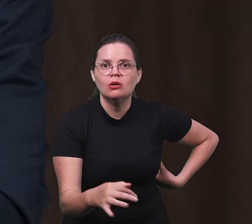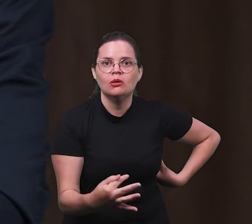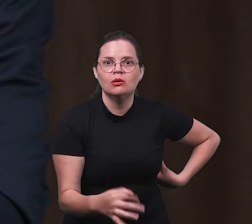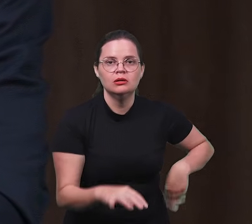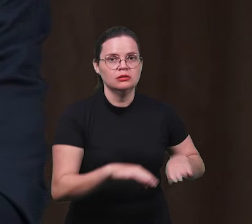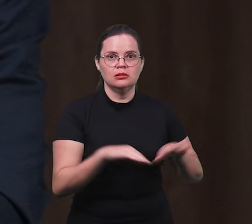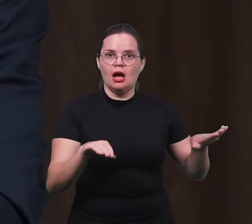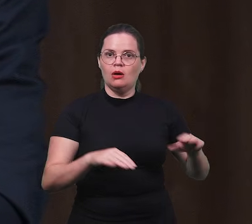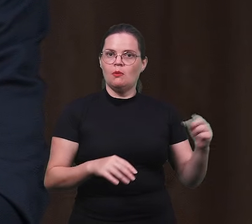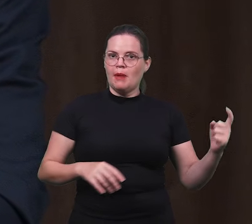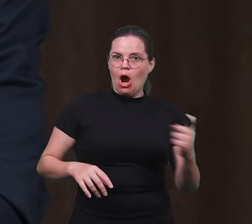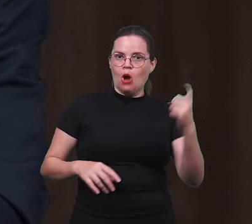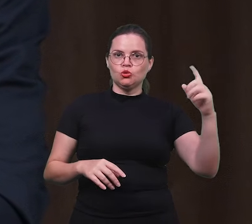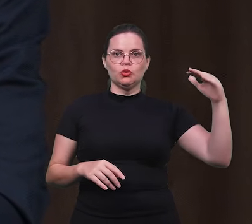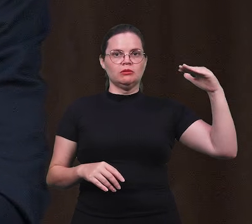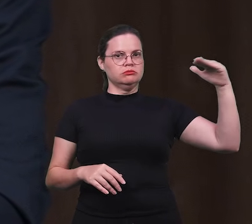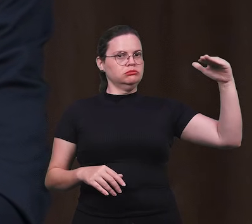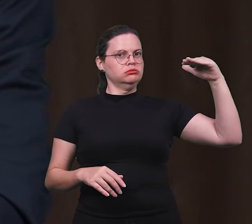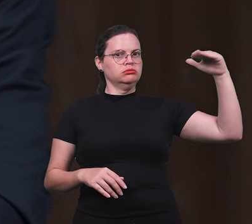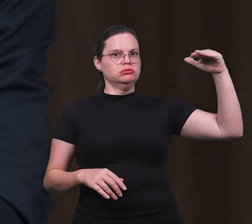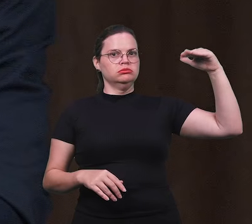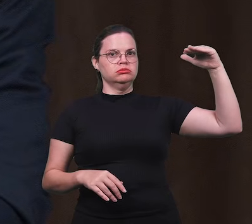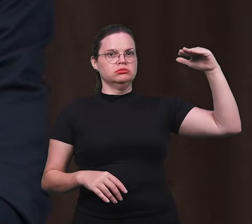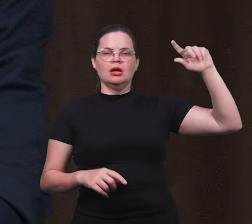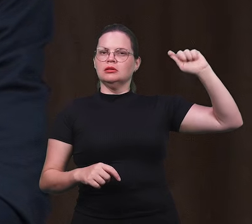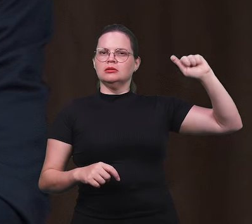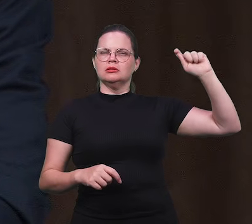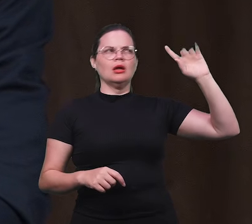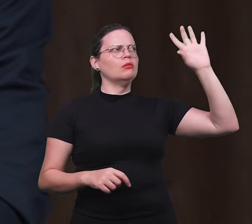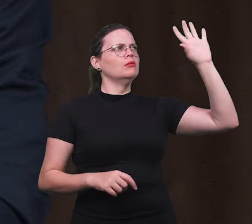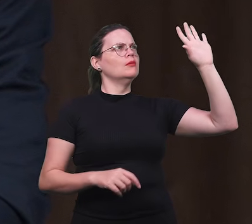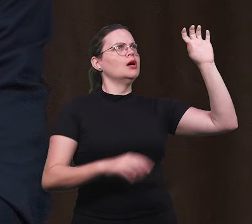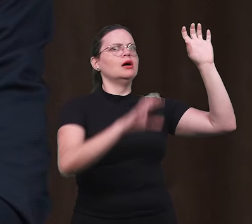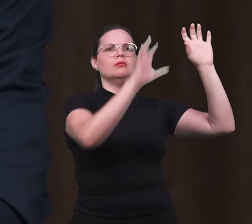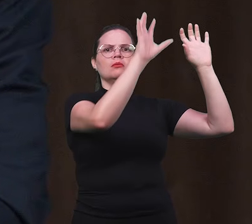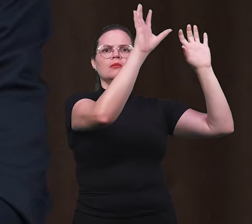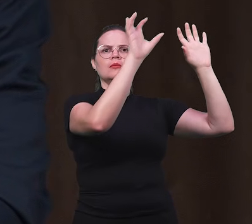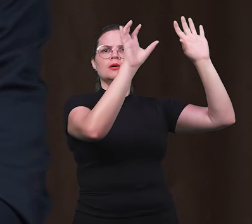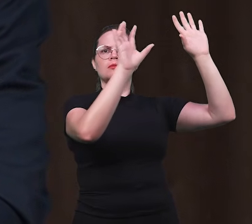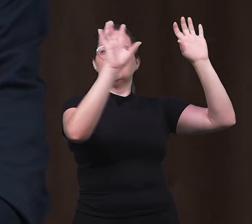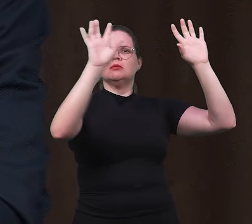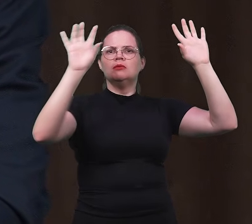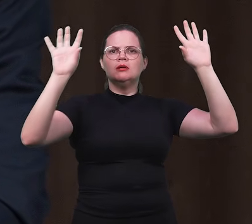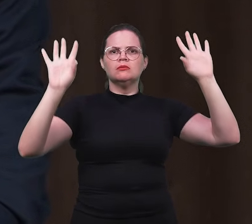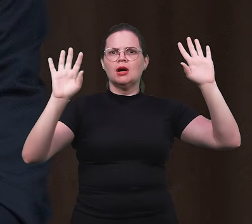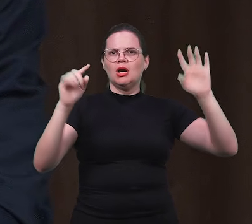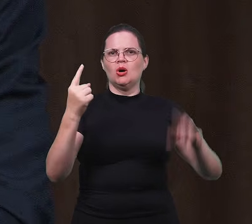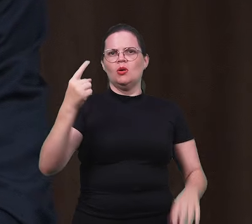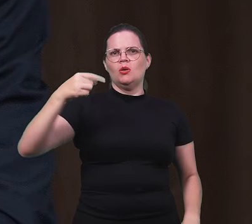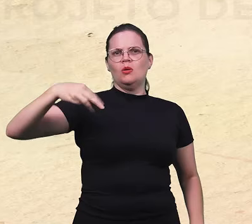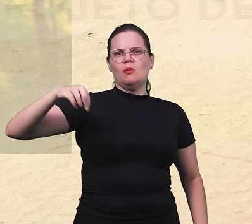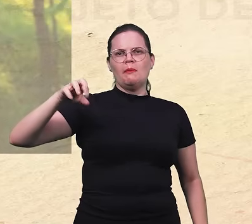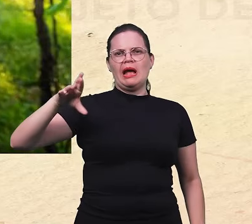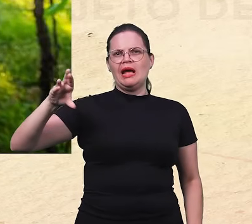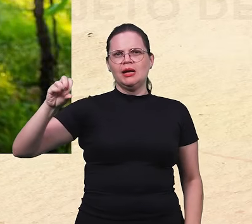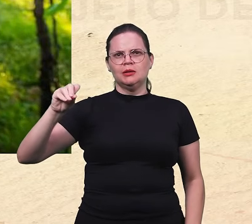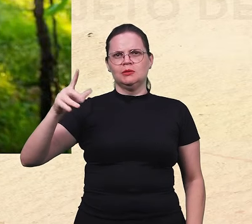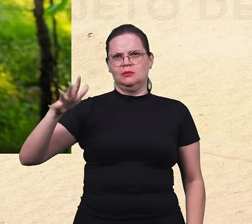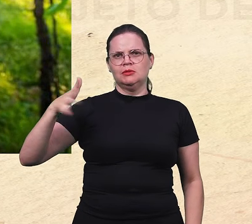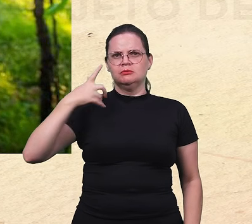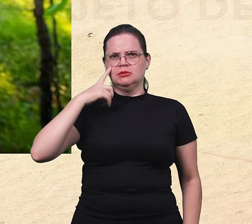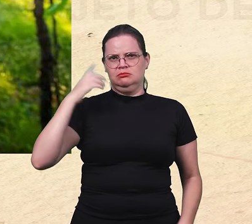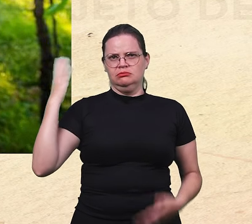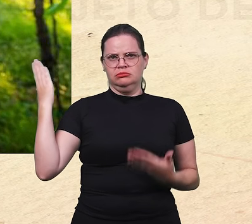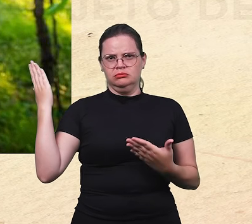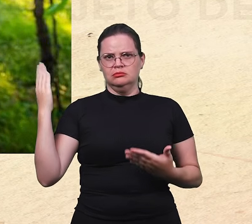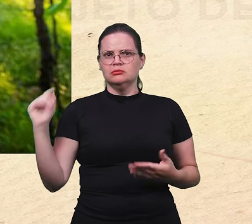Existe uma altura média que é colocada, eu não vou me lembrar exatamente aqui agora, assim, são 80 centímetros, alguma coisa assim, 1 metro. Tem até um